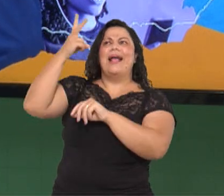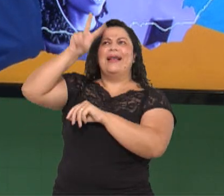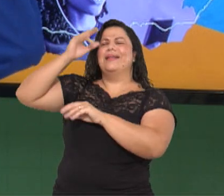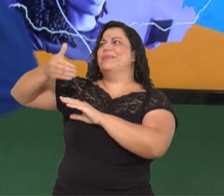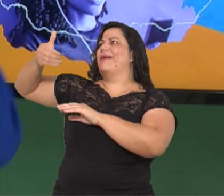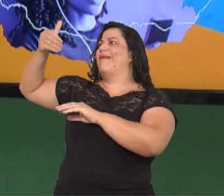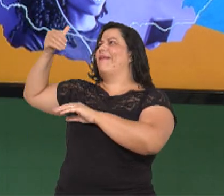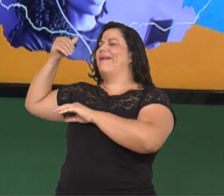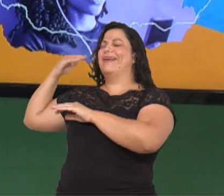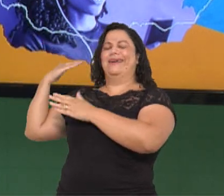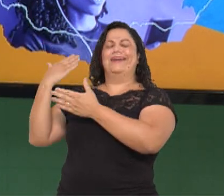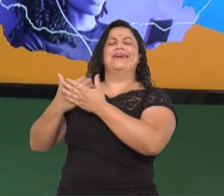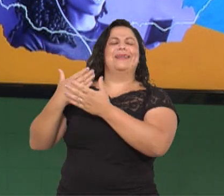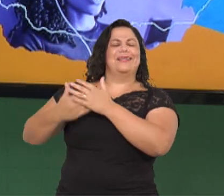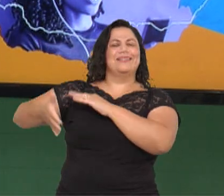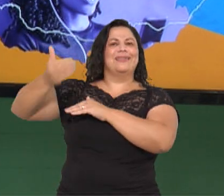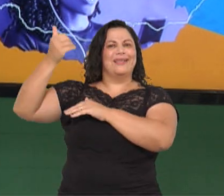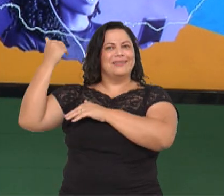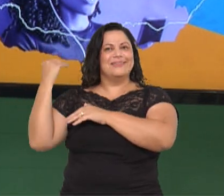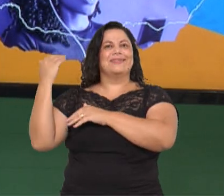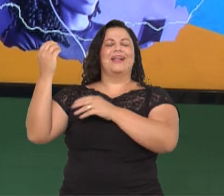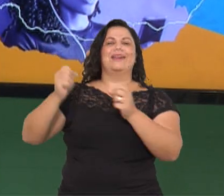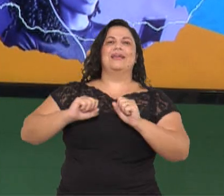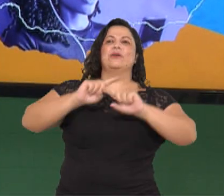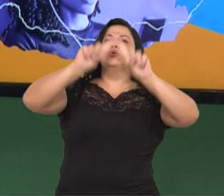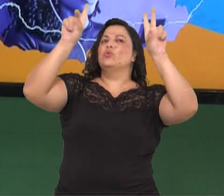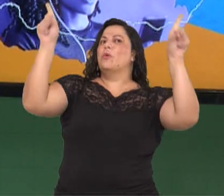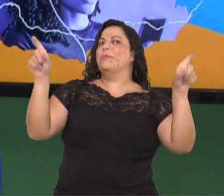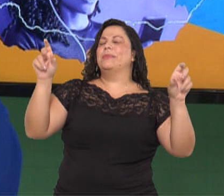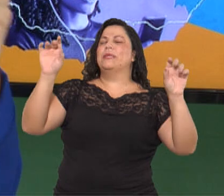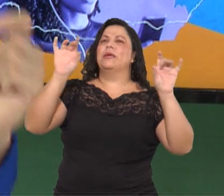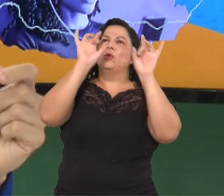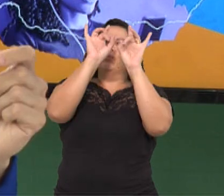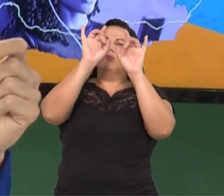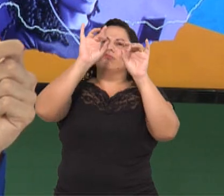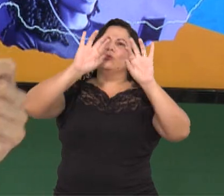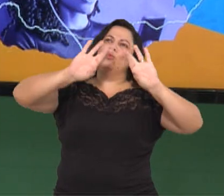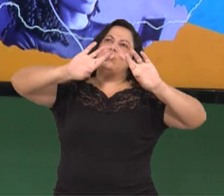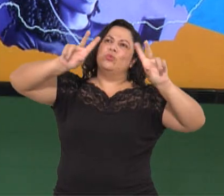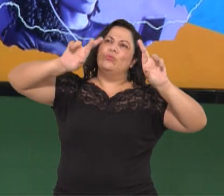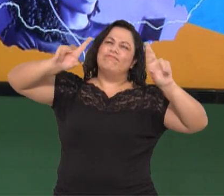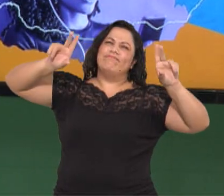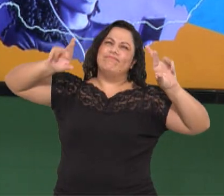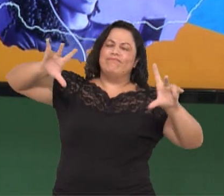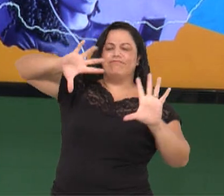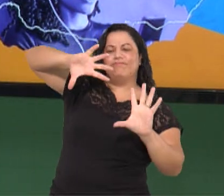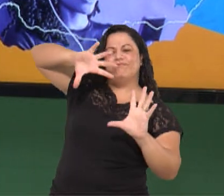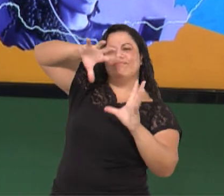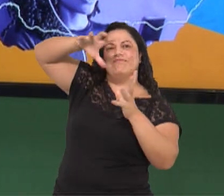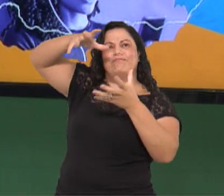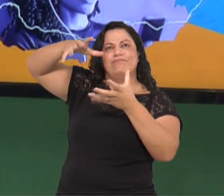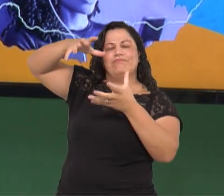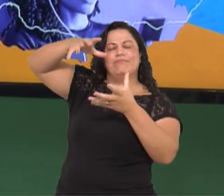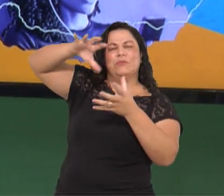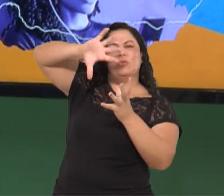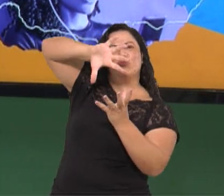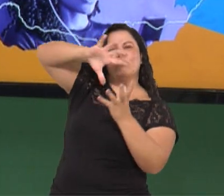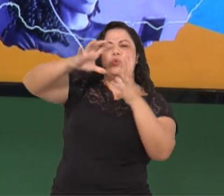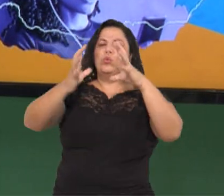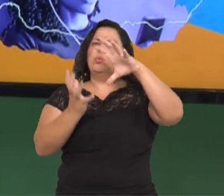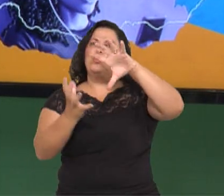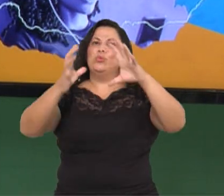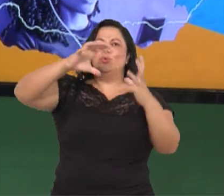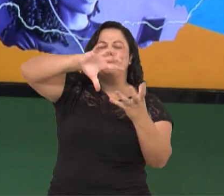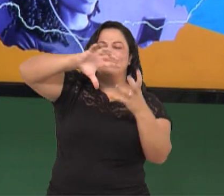no início das nossas aulas sobre a esfericidade do planeta, a forma que ele tem? Então, hoje a gente vai falar mais um